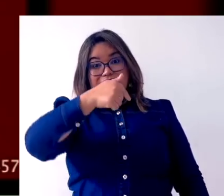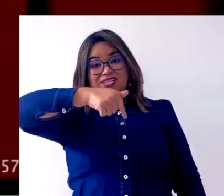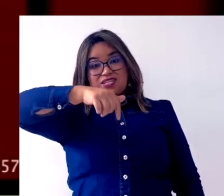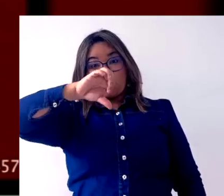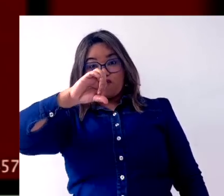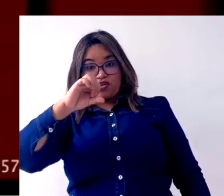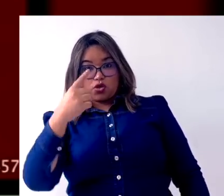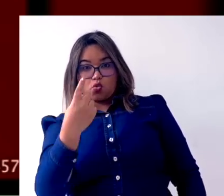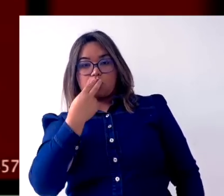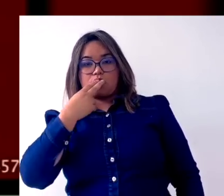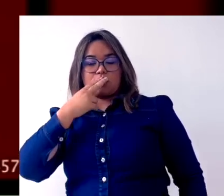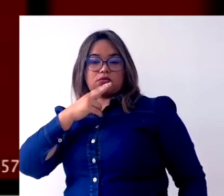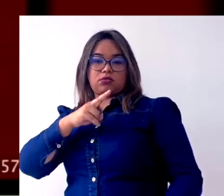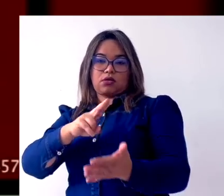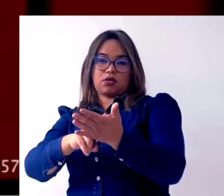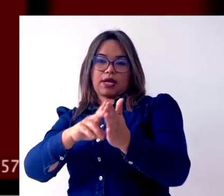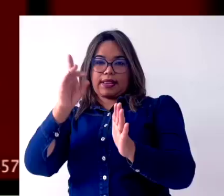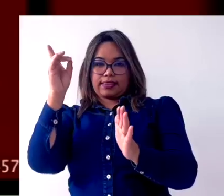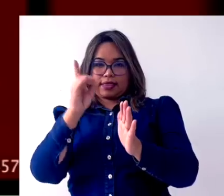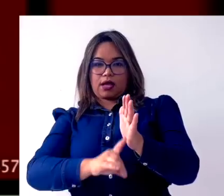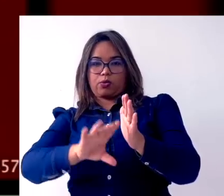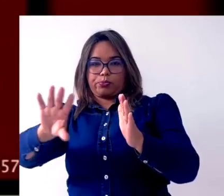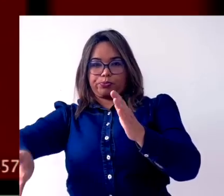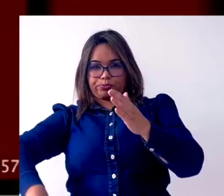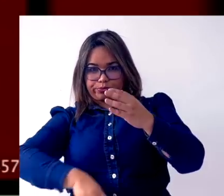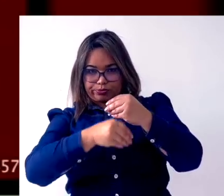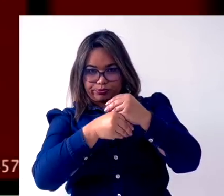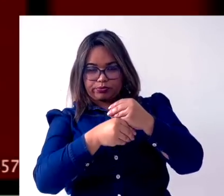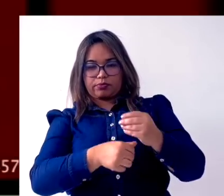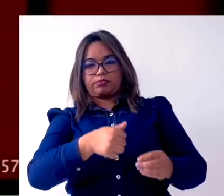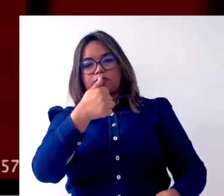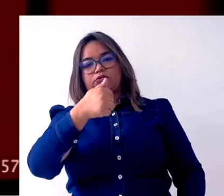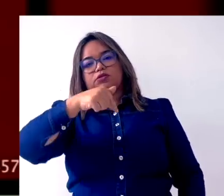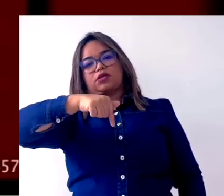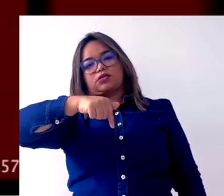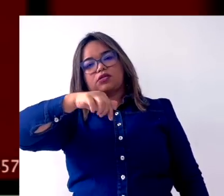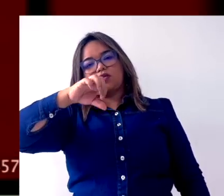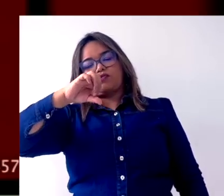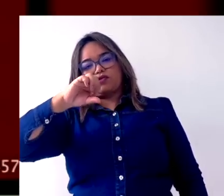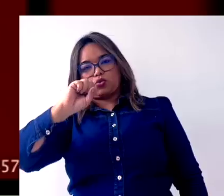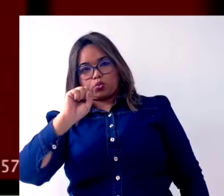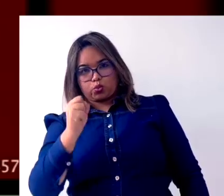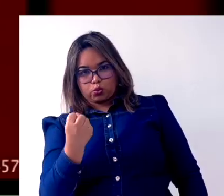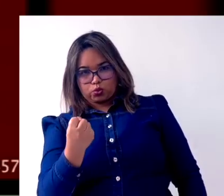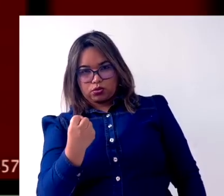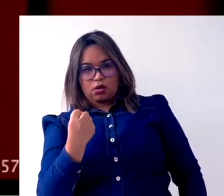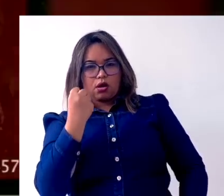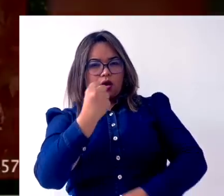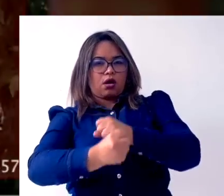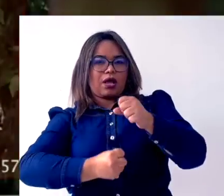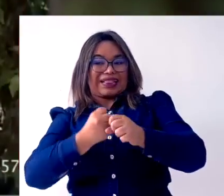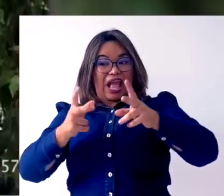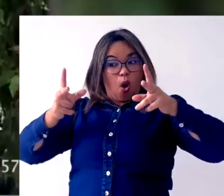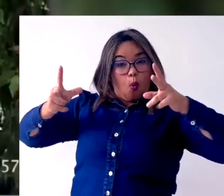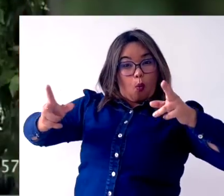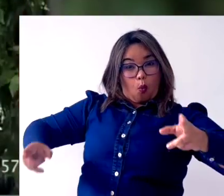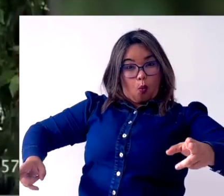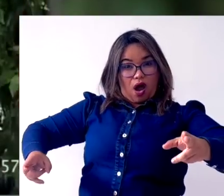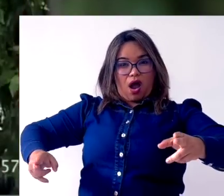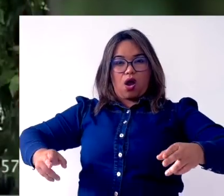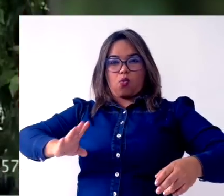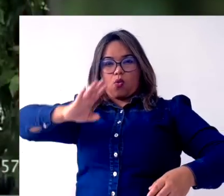a Carta dos Direitos foi acrescentada. E em 1798, o mesmo ano em que Roma recebeu a